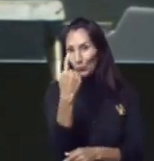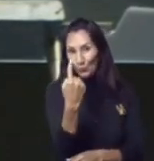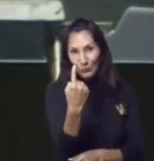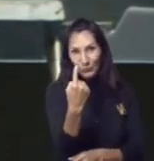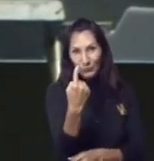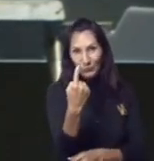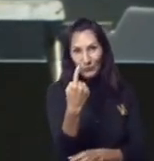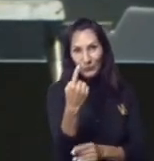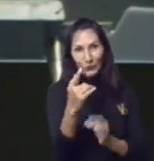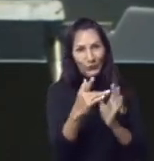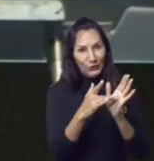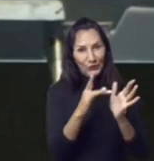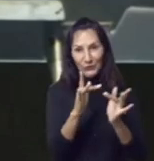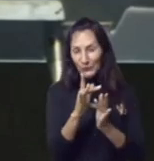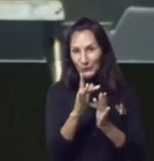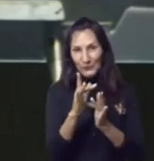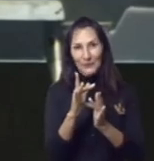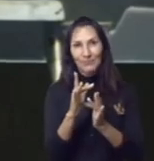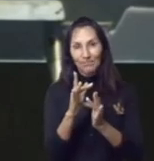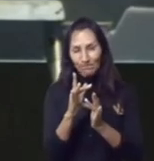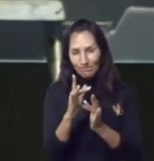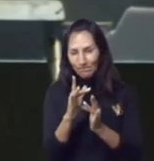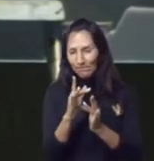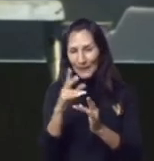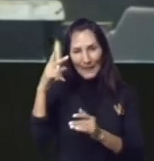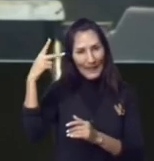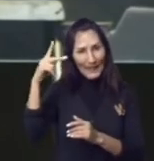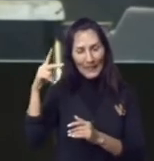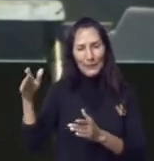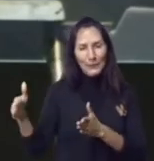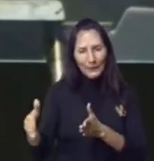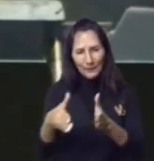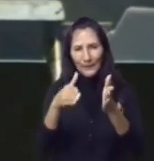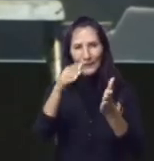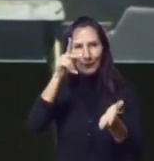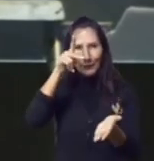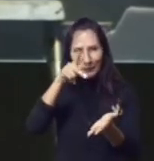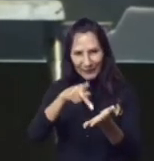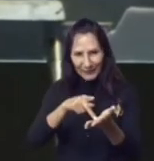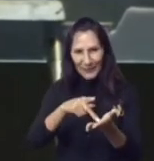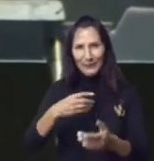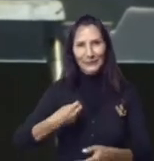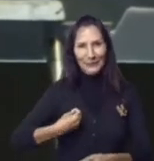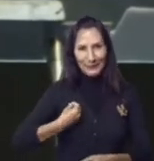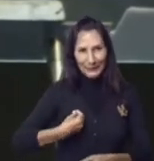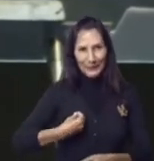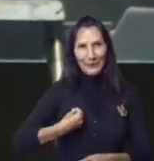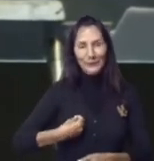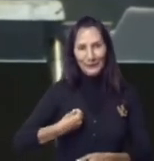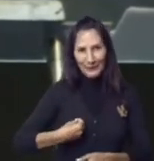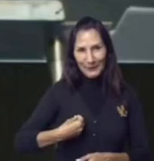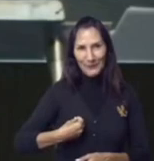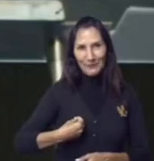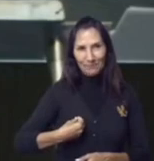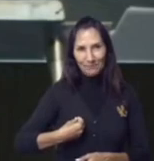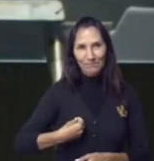Jesus. Olha aí, parte. Ele é o caminho, a verdade e a vida. Olha que coisa linda.